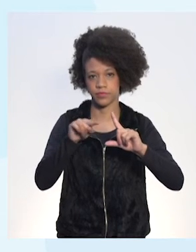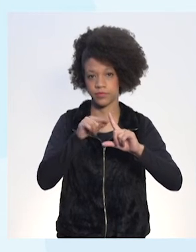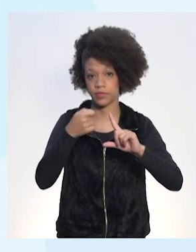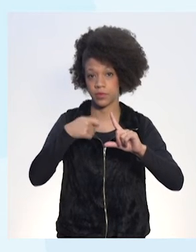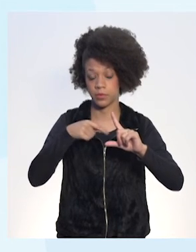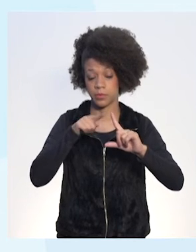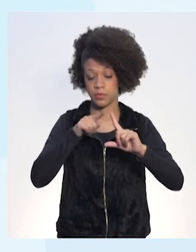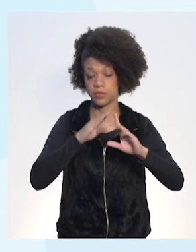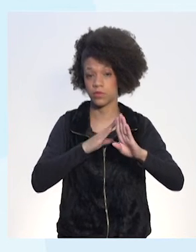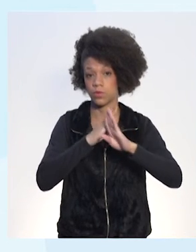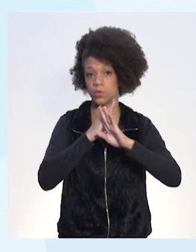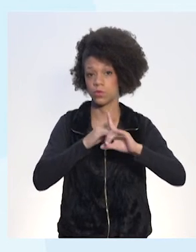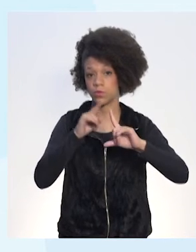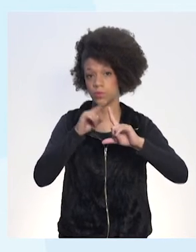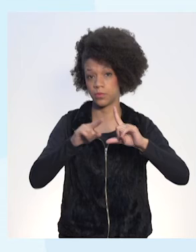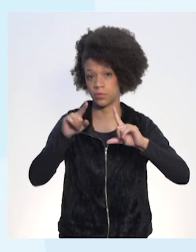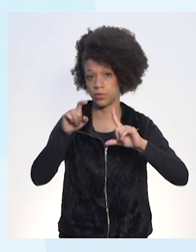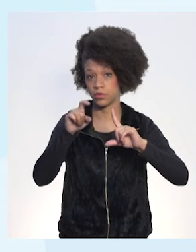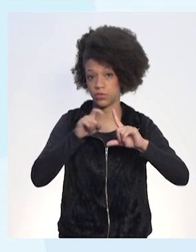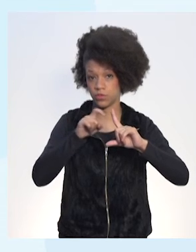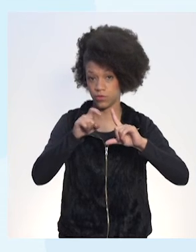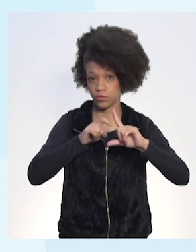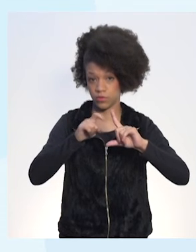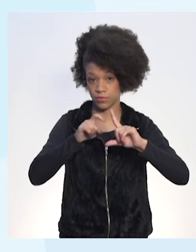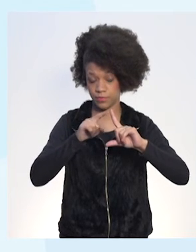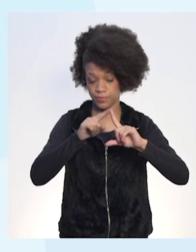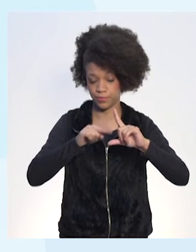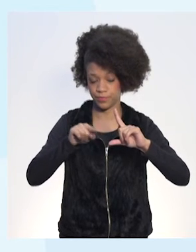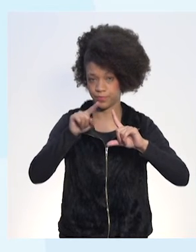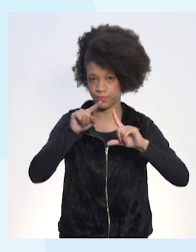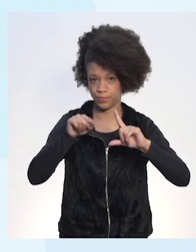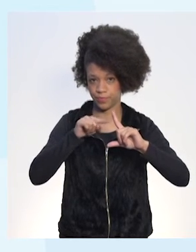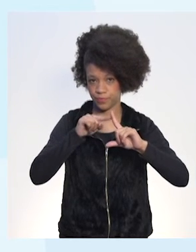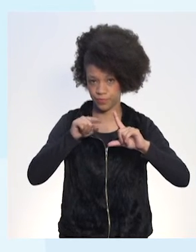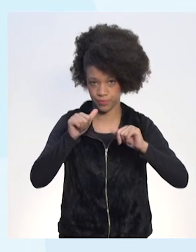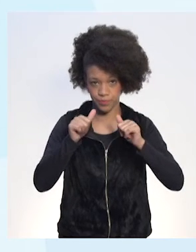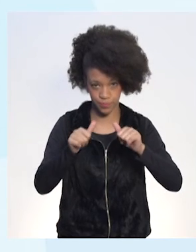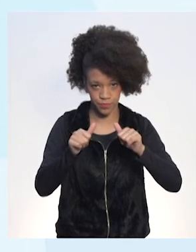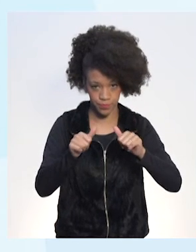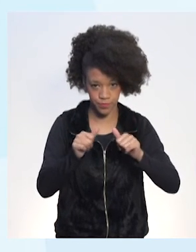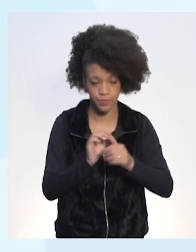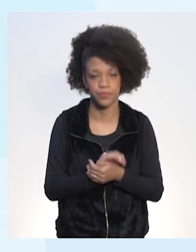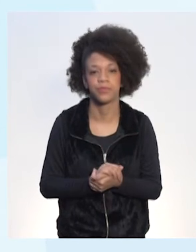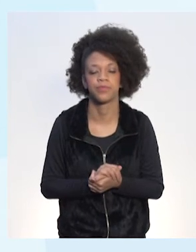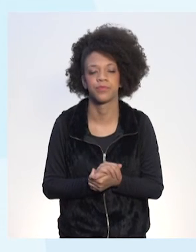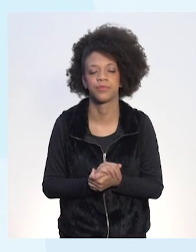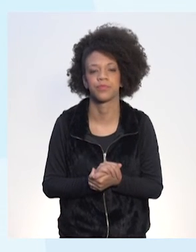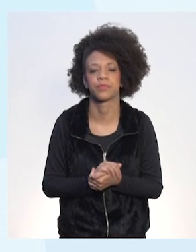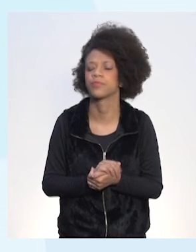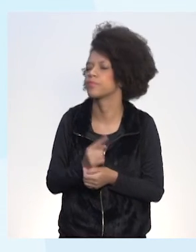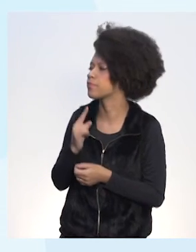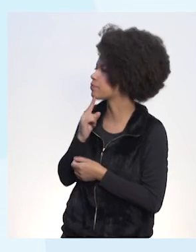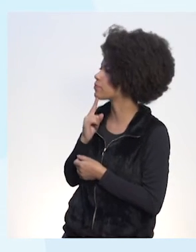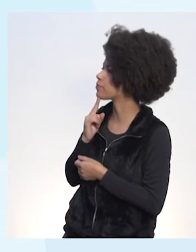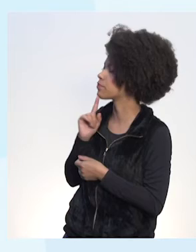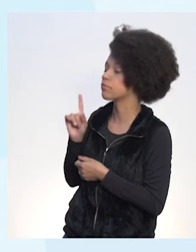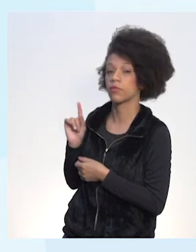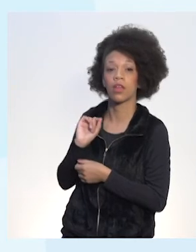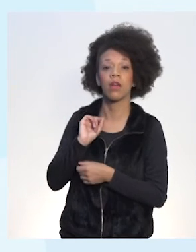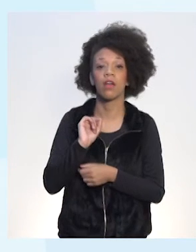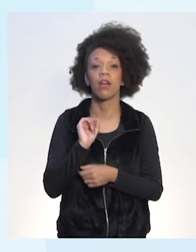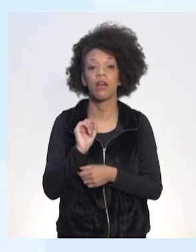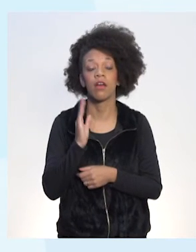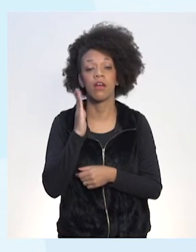preciso encontrar o valor desse ângulo X, beleza? A gente sabe que